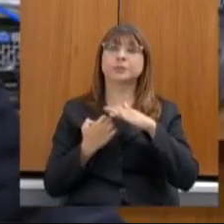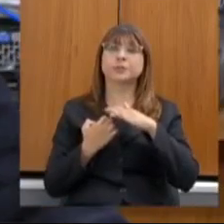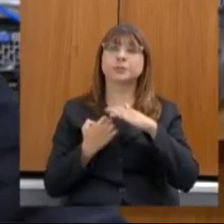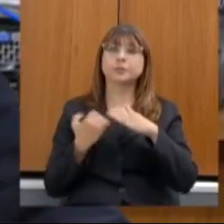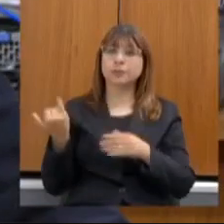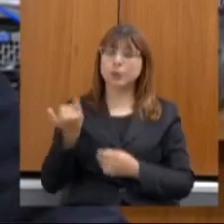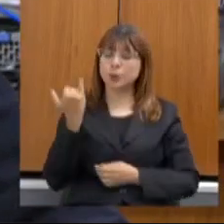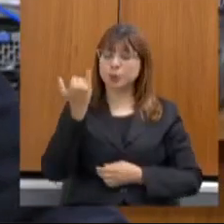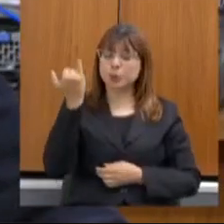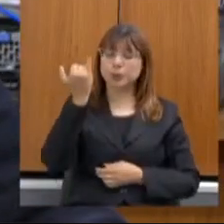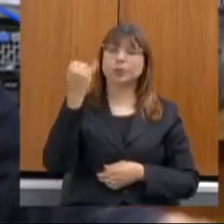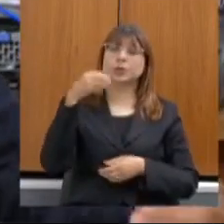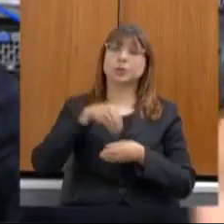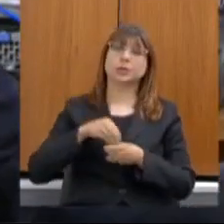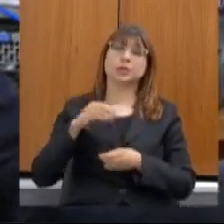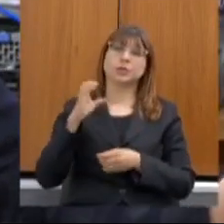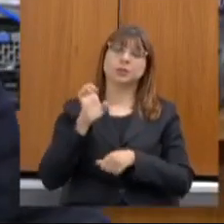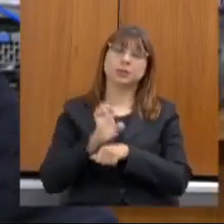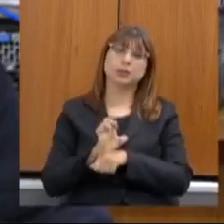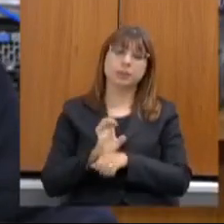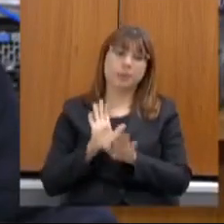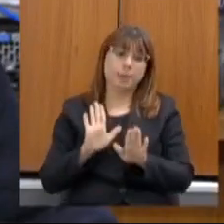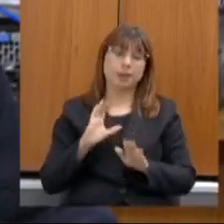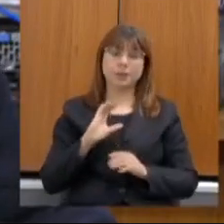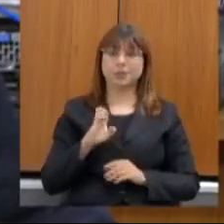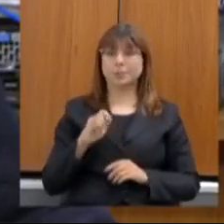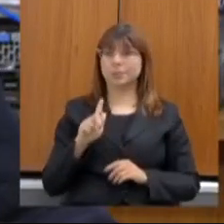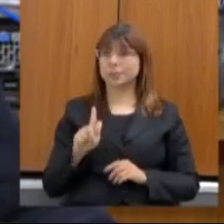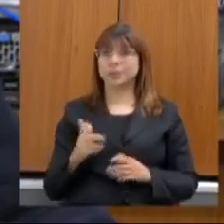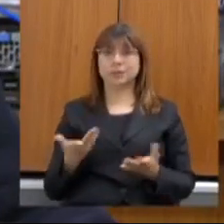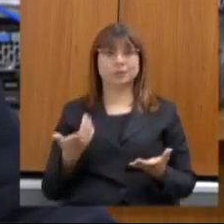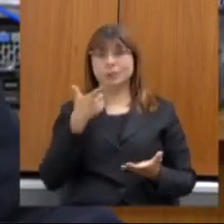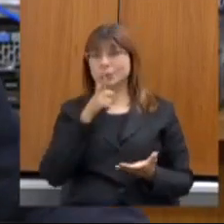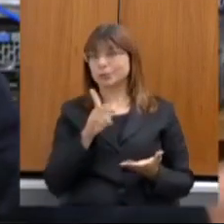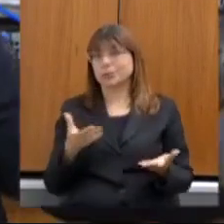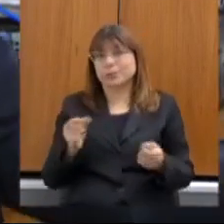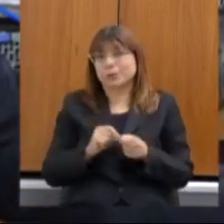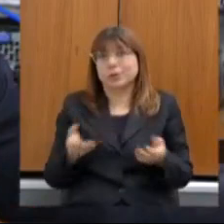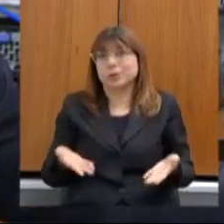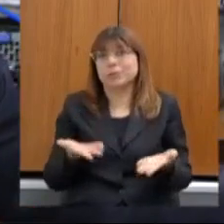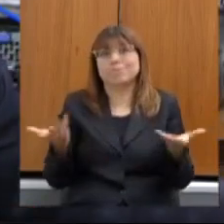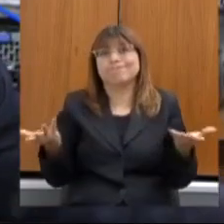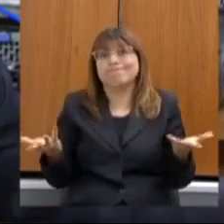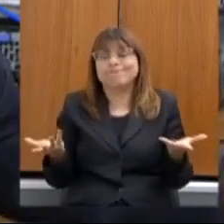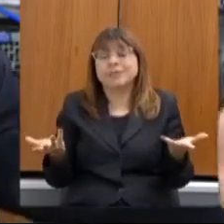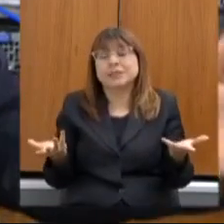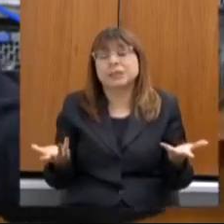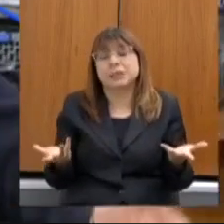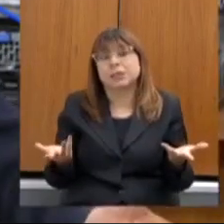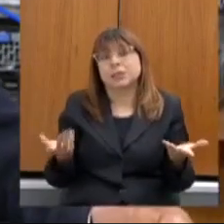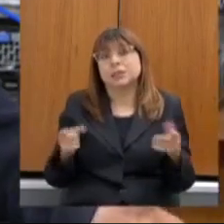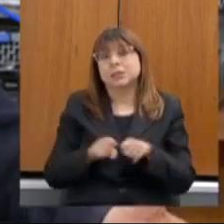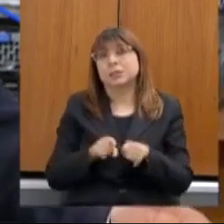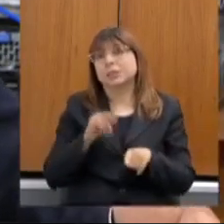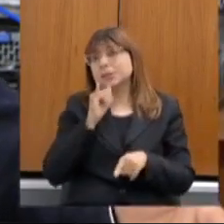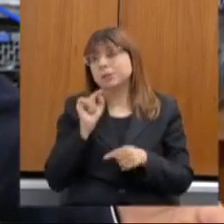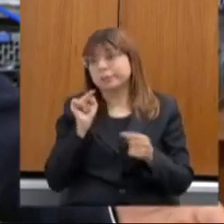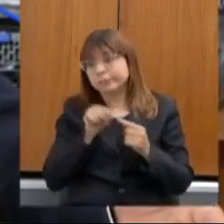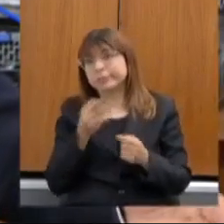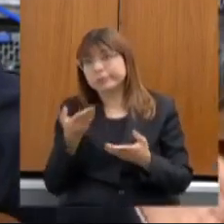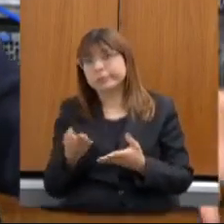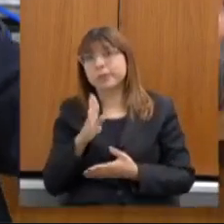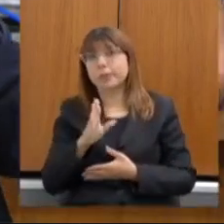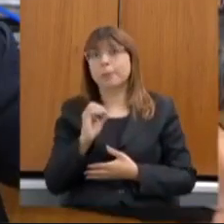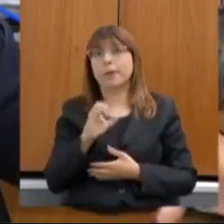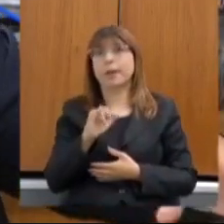importante no estado Oi e a Cemig não consegue dar celeridade e as caso específico de Bocaiuva